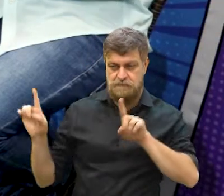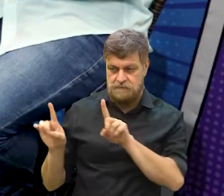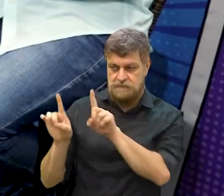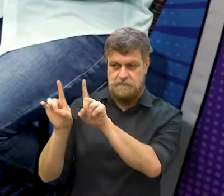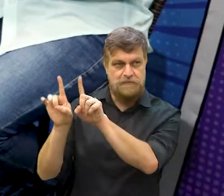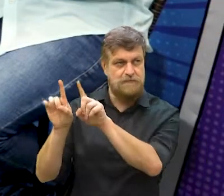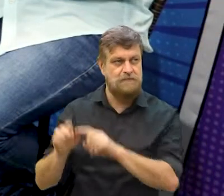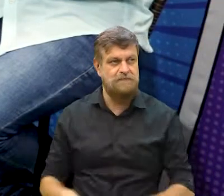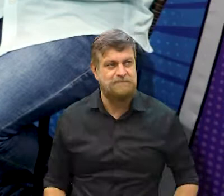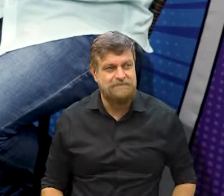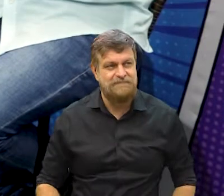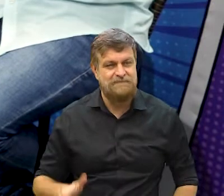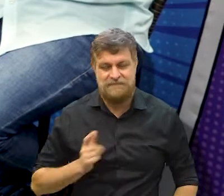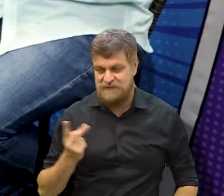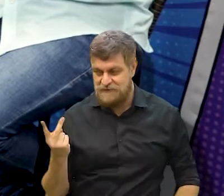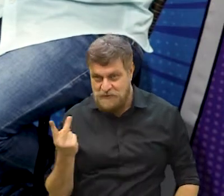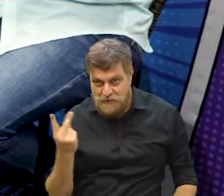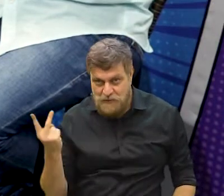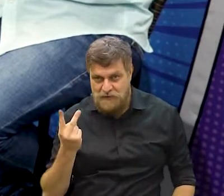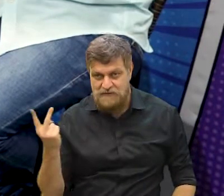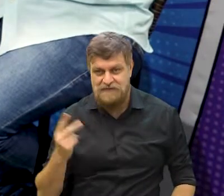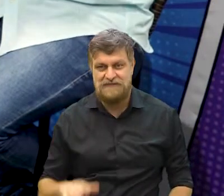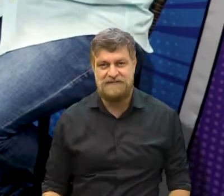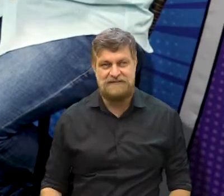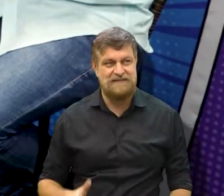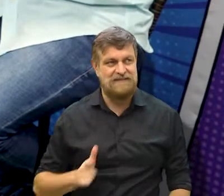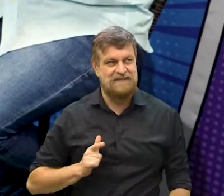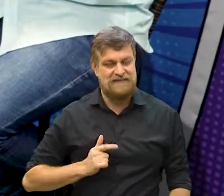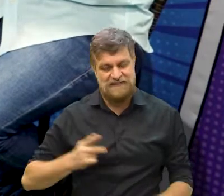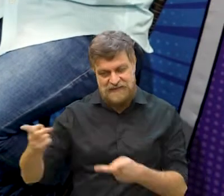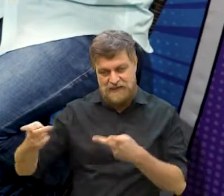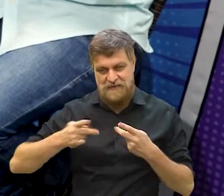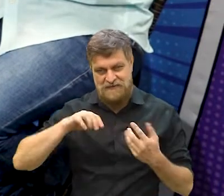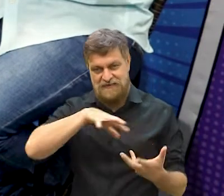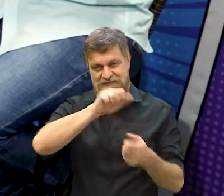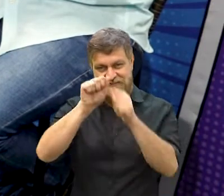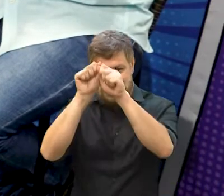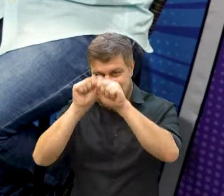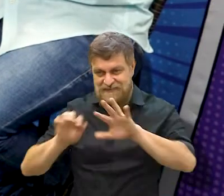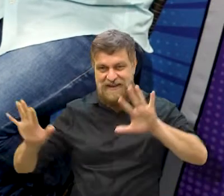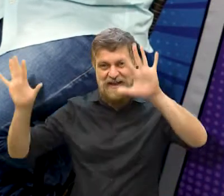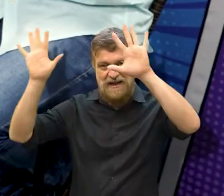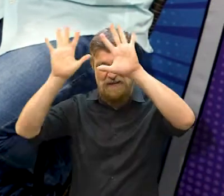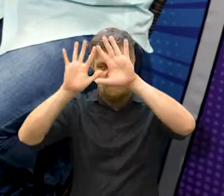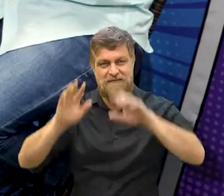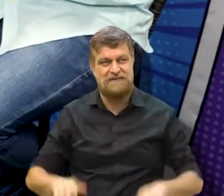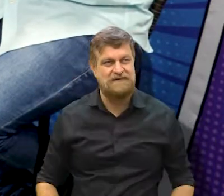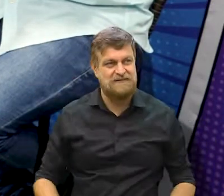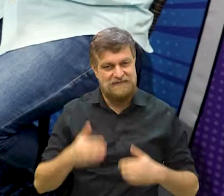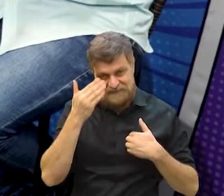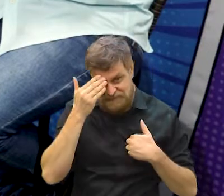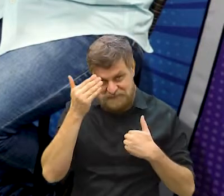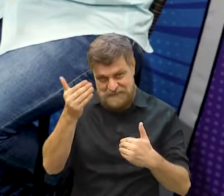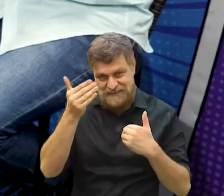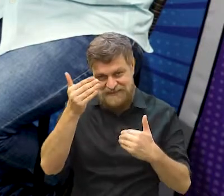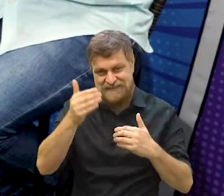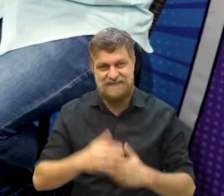gente, Malika e Eunux. Sejam bem-vindos ao Universo Épico. Obrigado